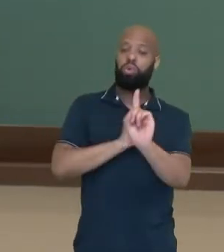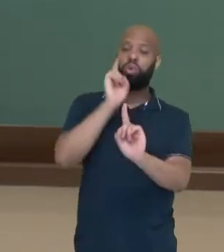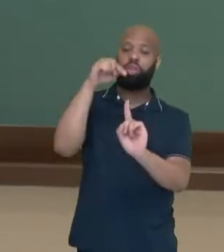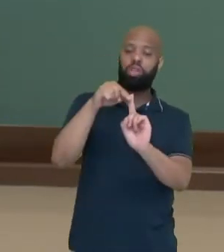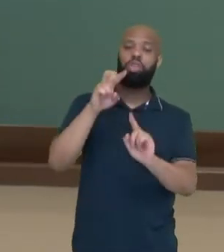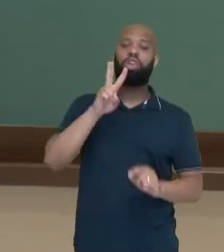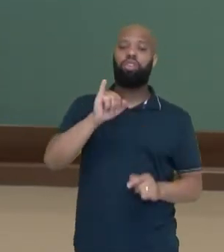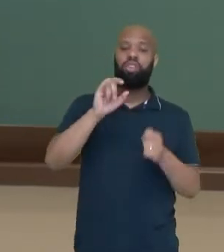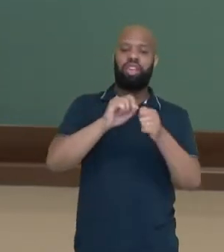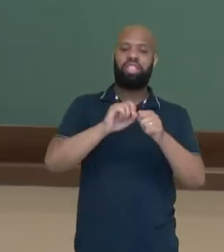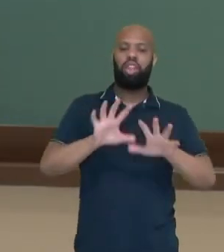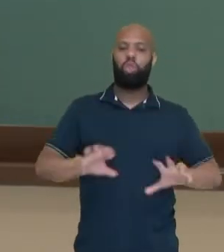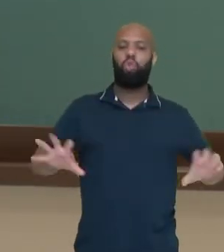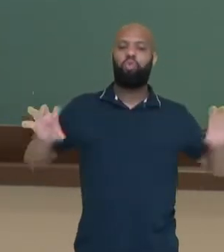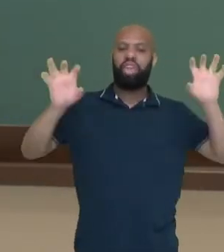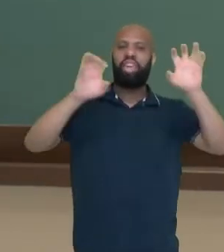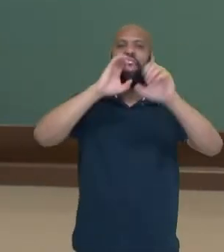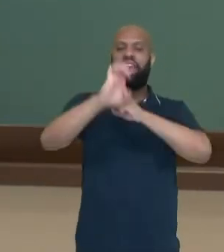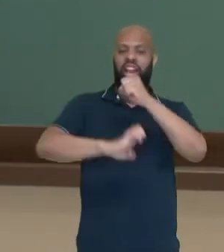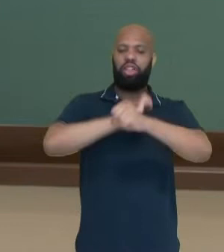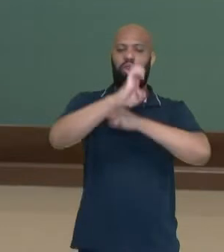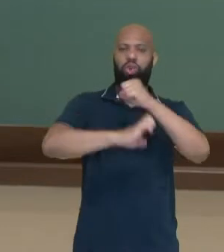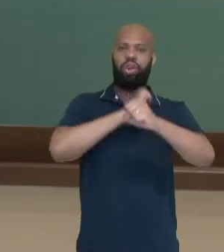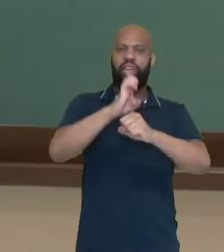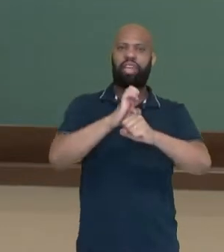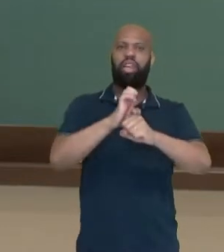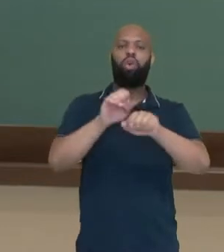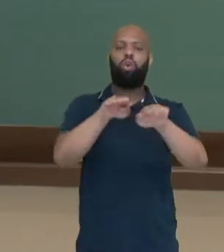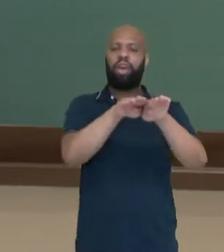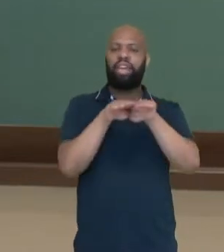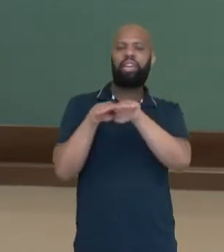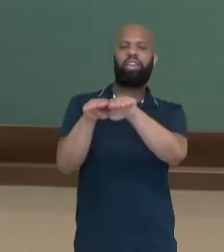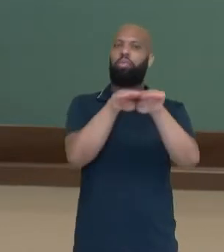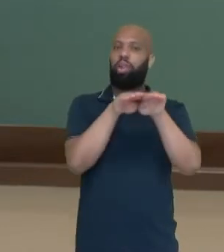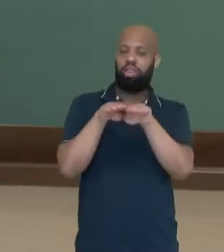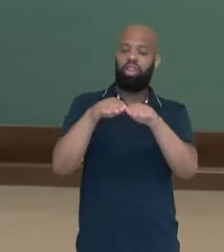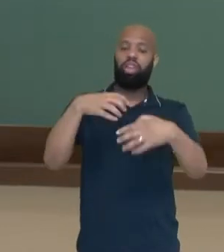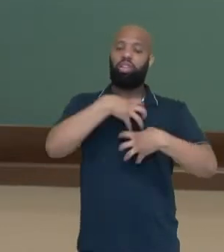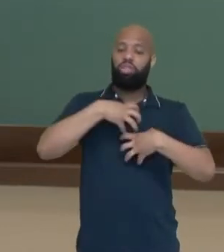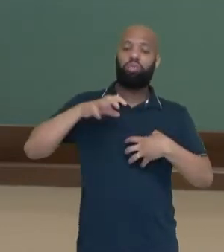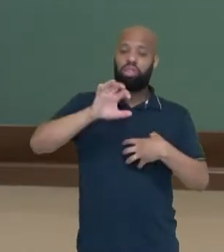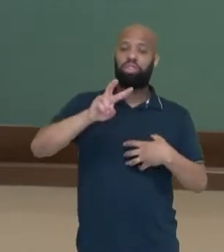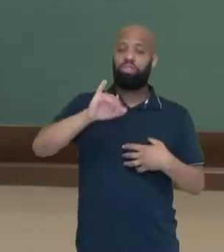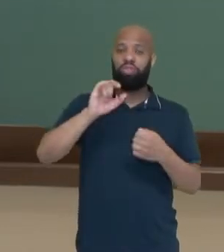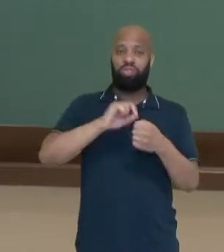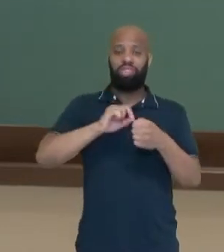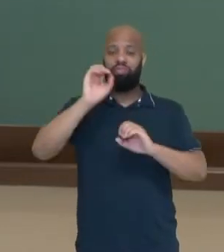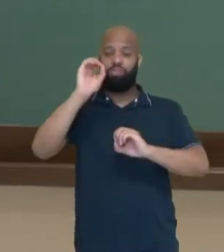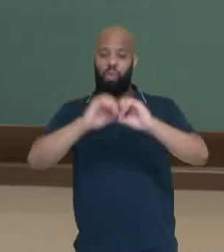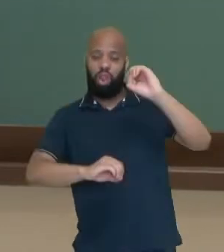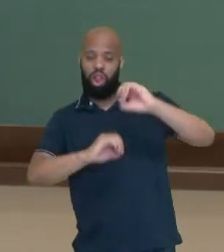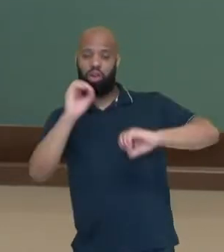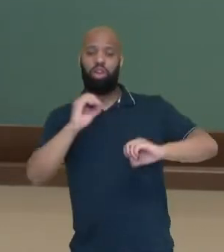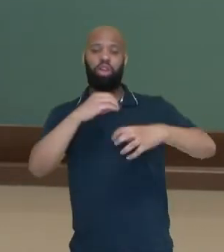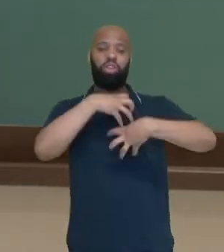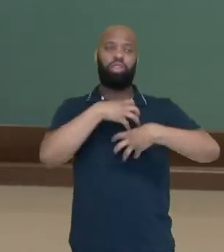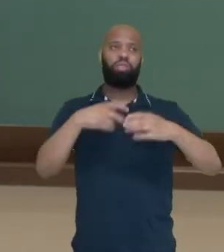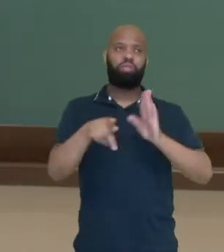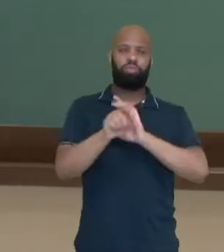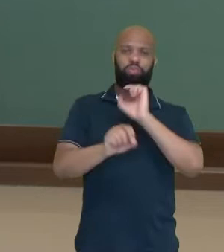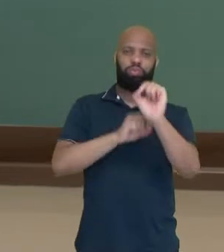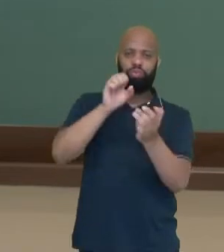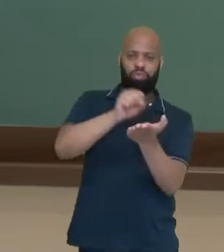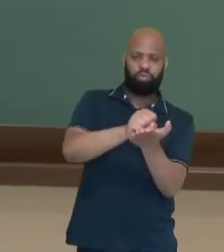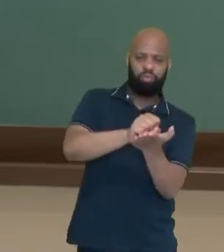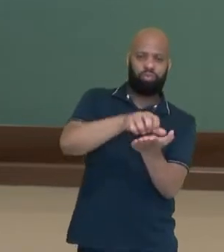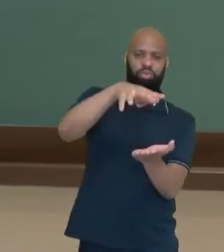a nuvem eletrônica formada mais estável possível. Assim, acabam formando moléculas na forma de figuras geométricas,